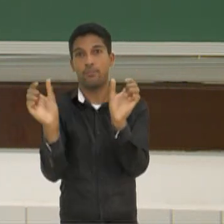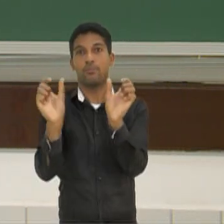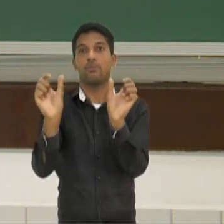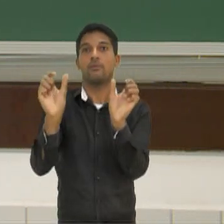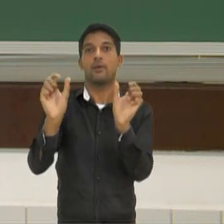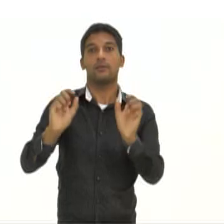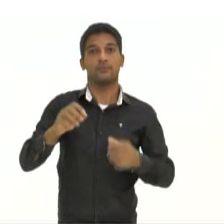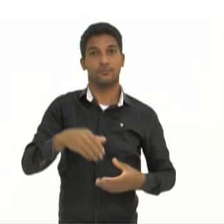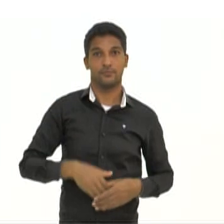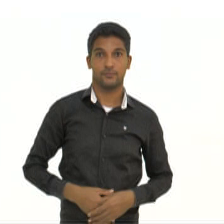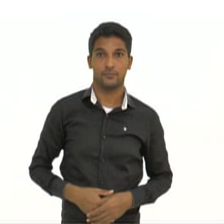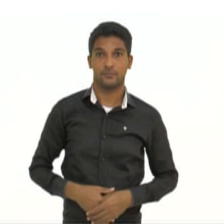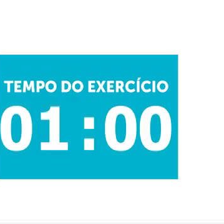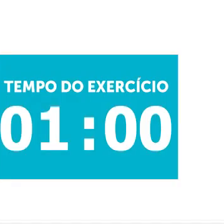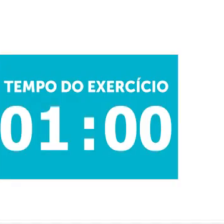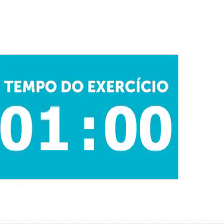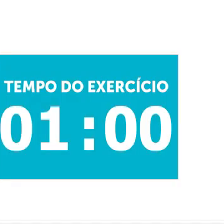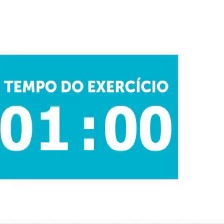essa questão.